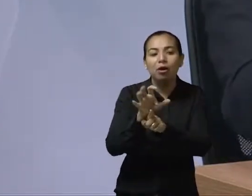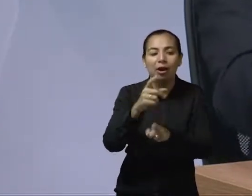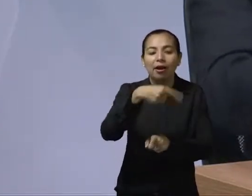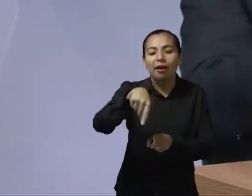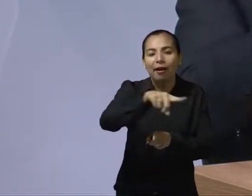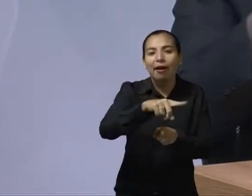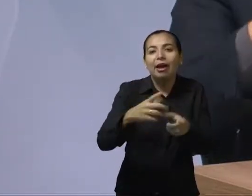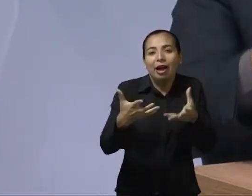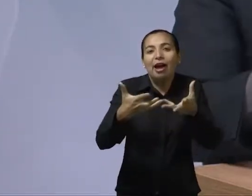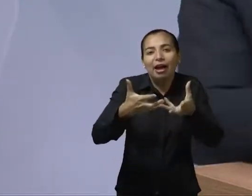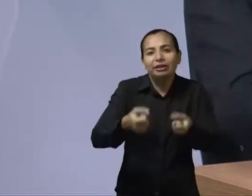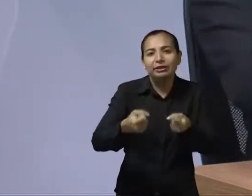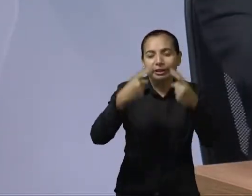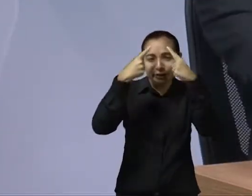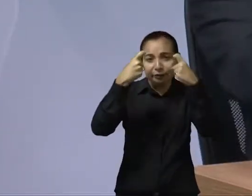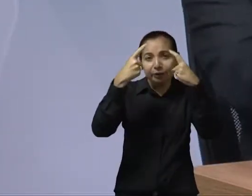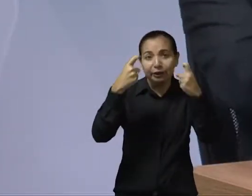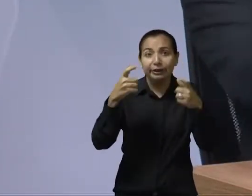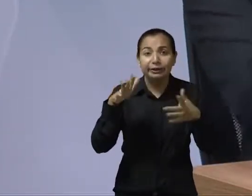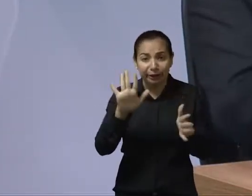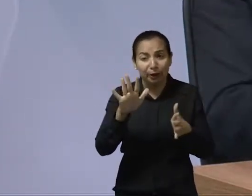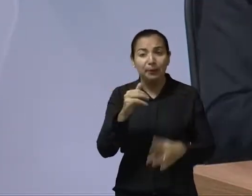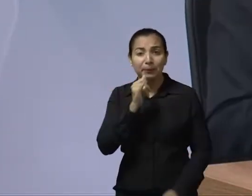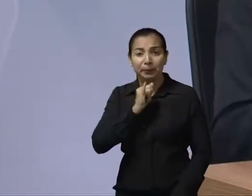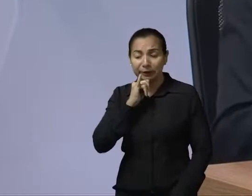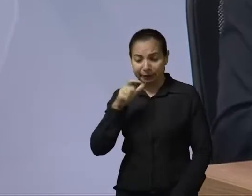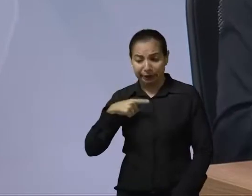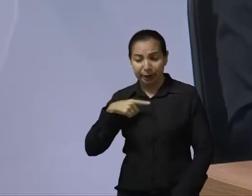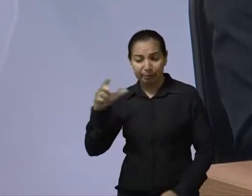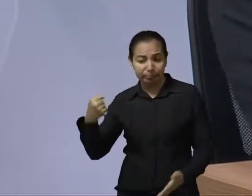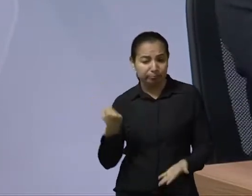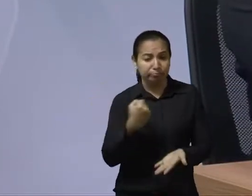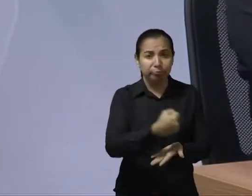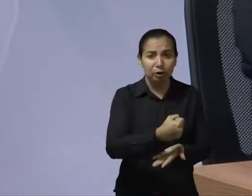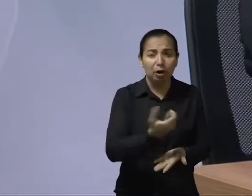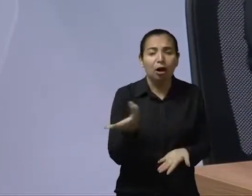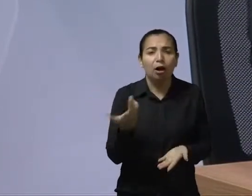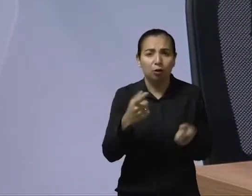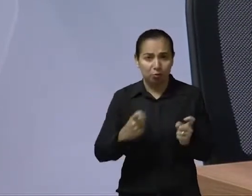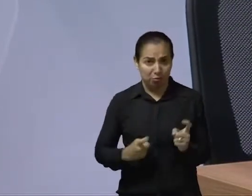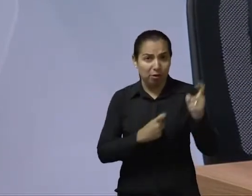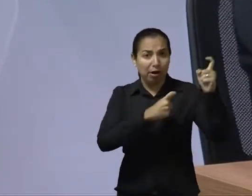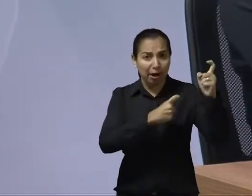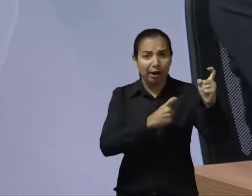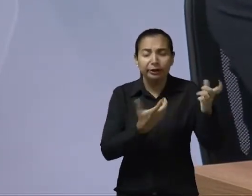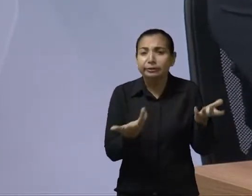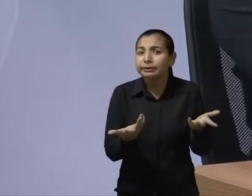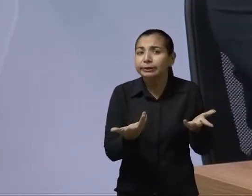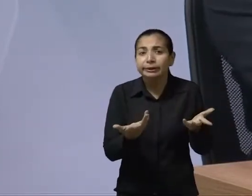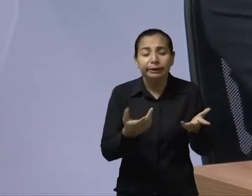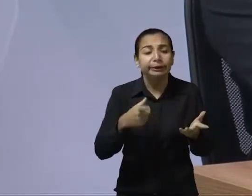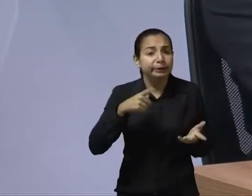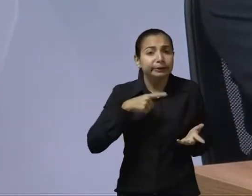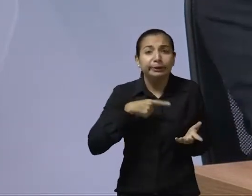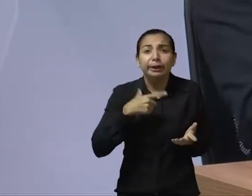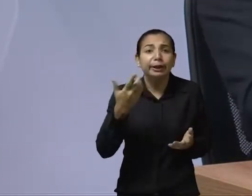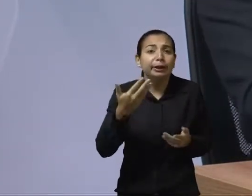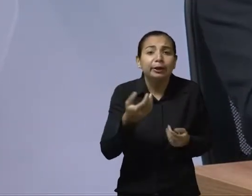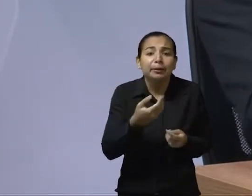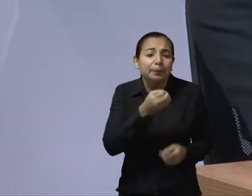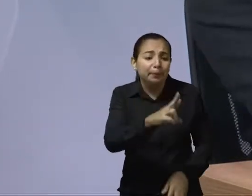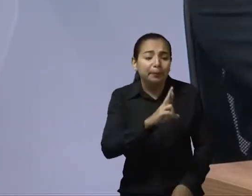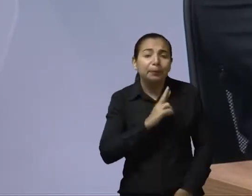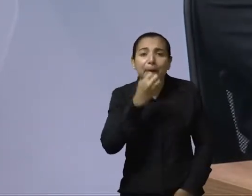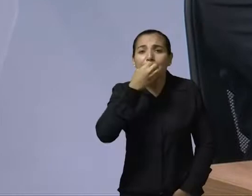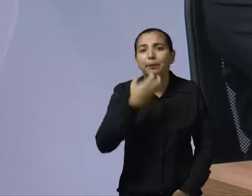Se você não der as condições, você prende muito, acaba prendendo muito, superlotando o sistema carcerário, e eles não perdem a